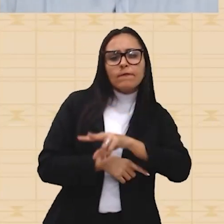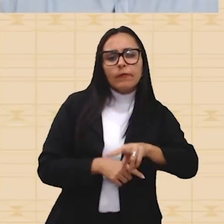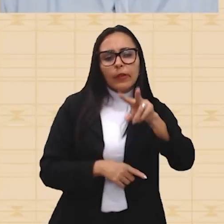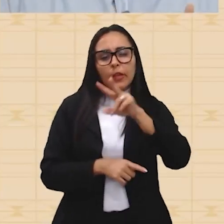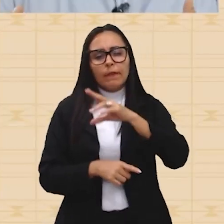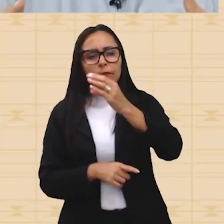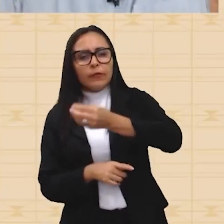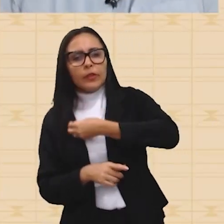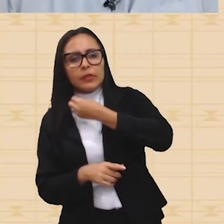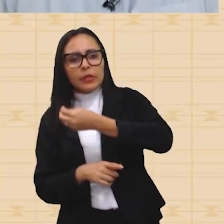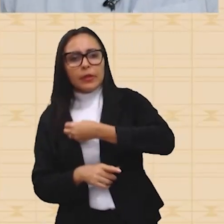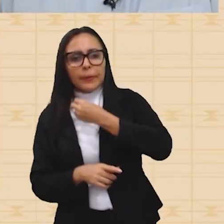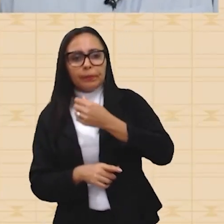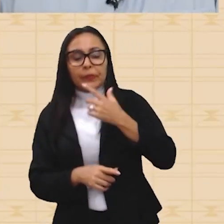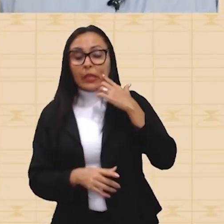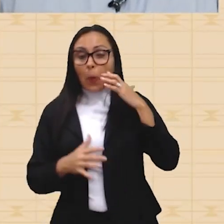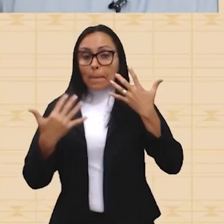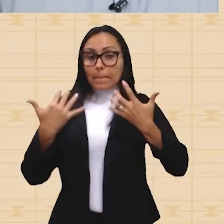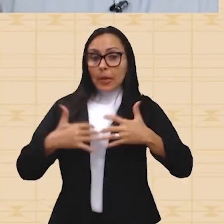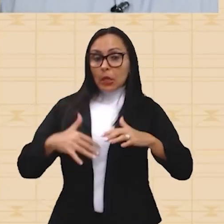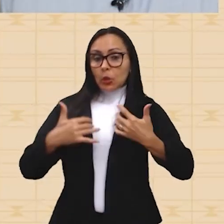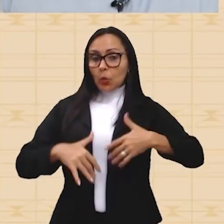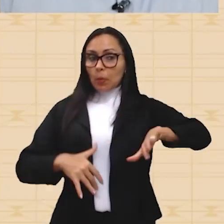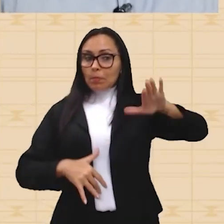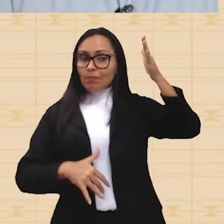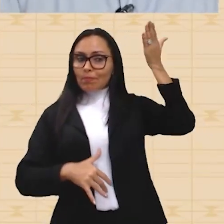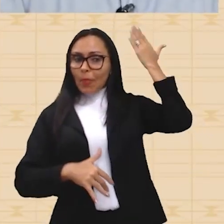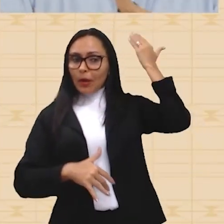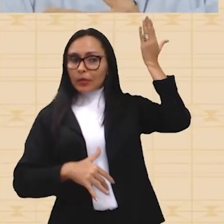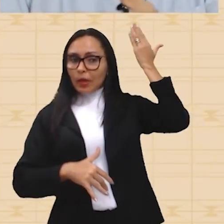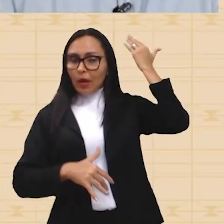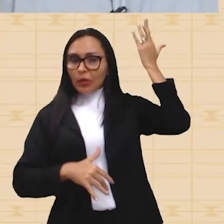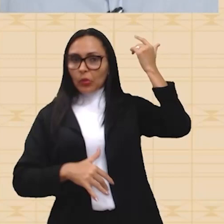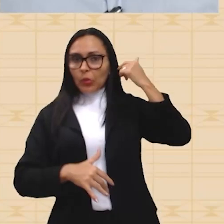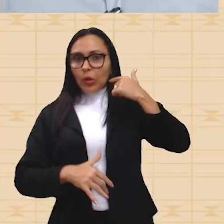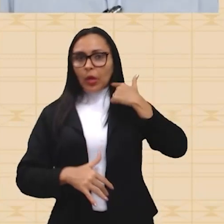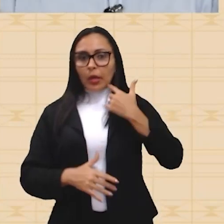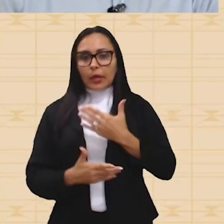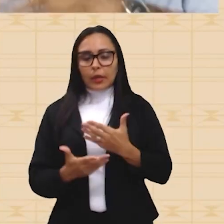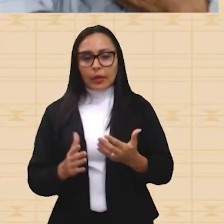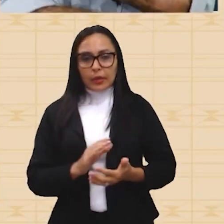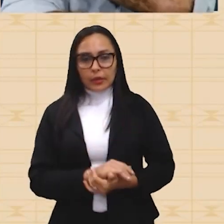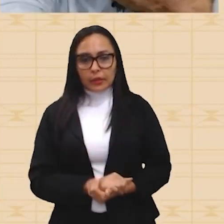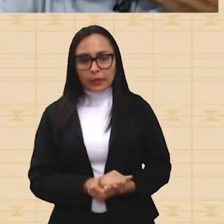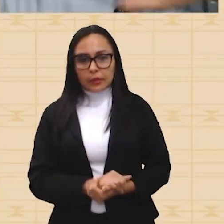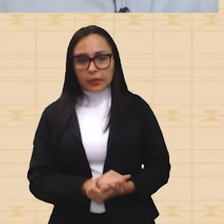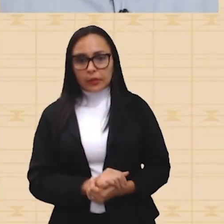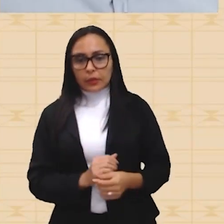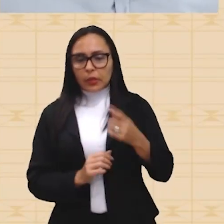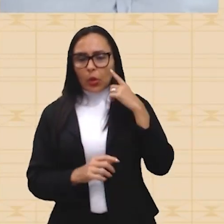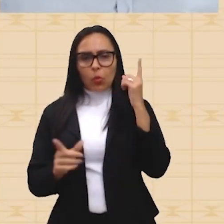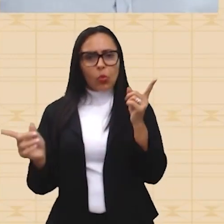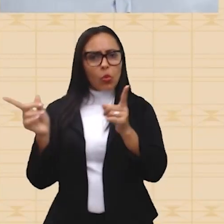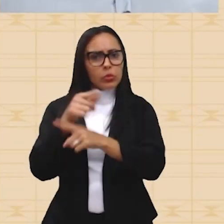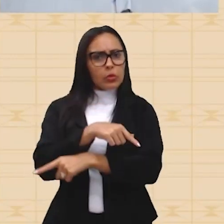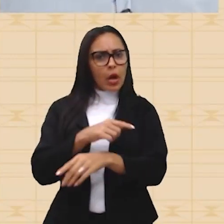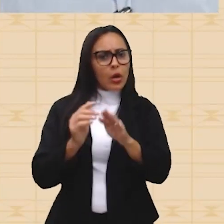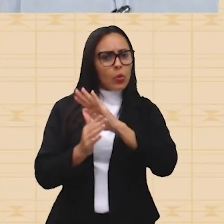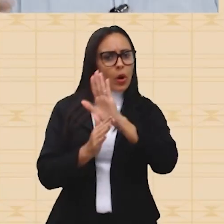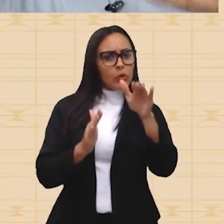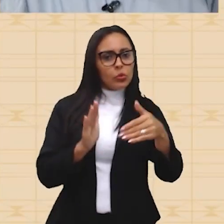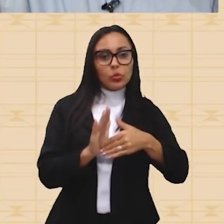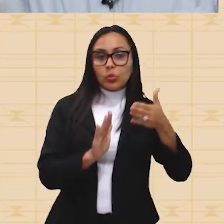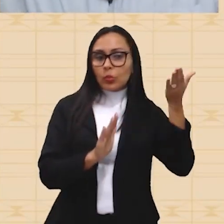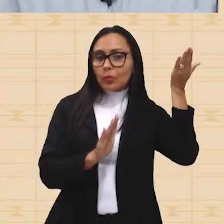vivenciá-lo. Então era um pânico do passado. Então era o antipassadismo, contrário a tudo aquilo que fosse